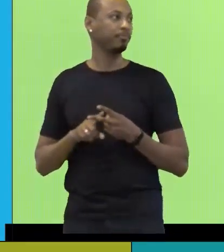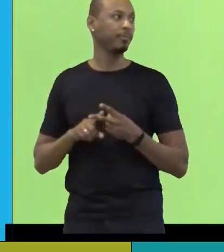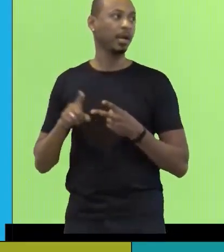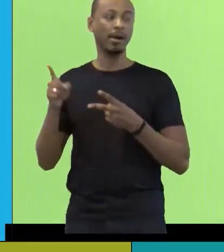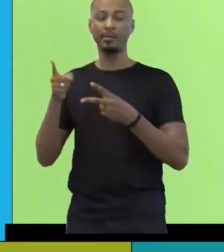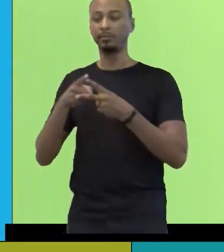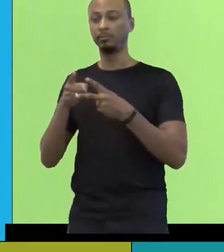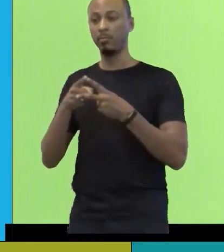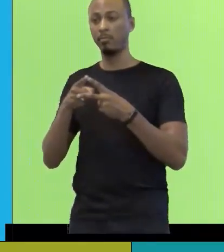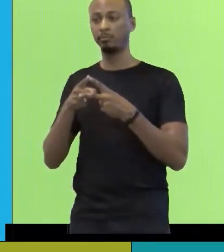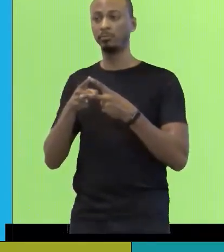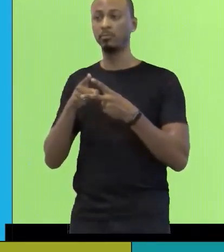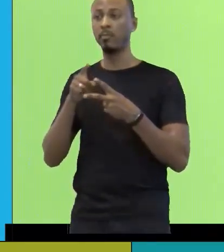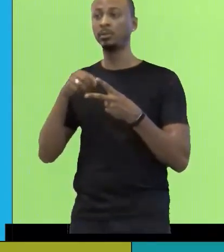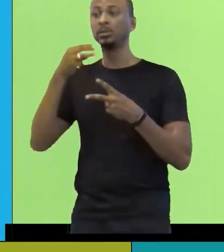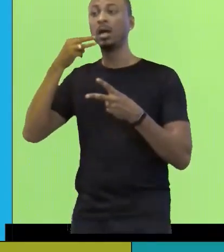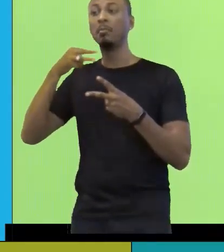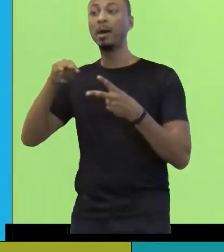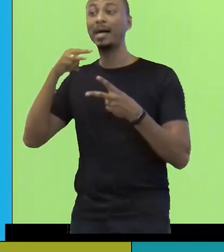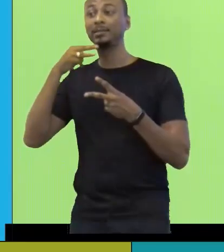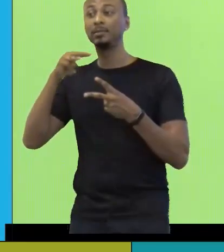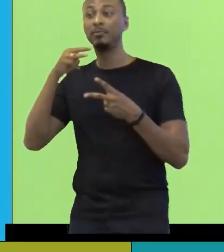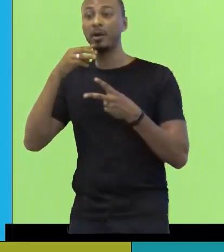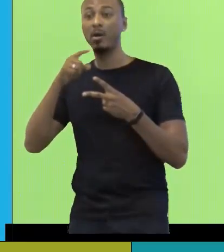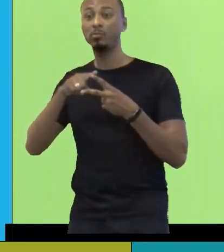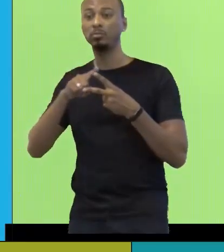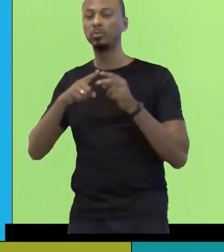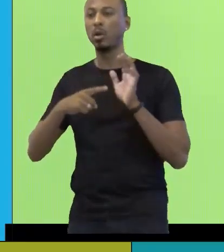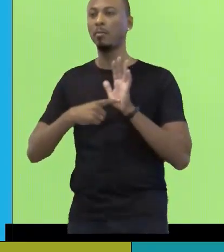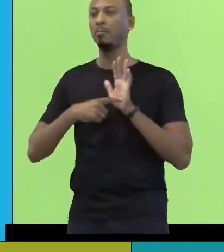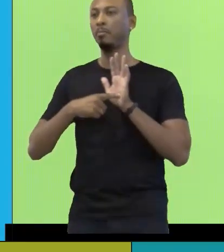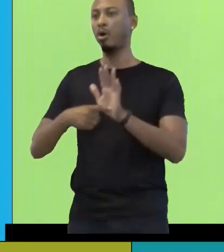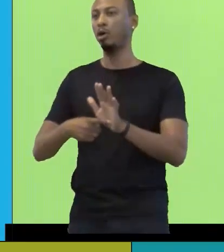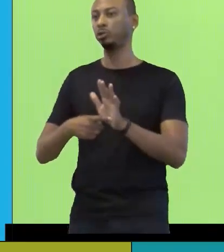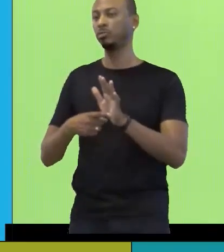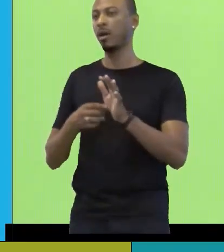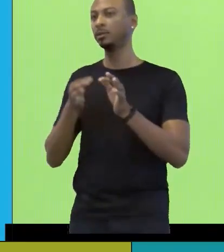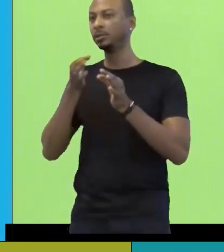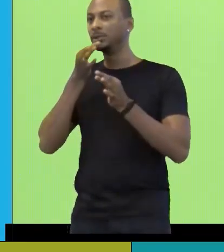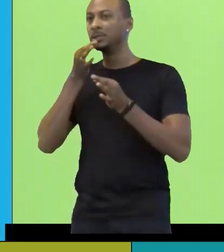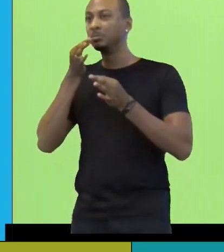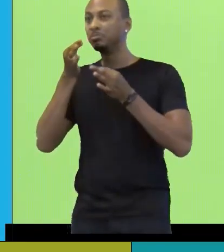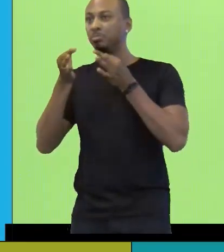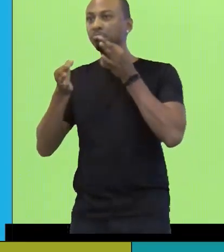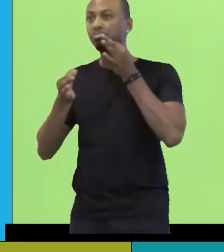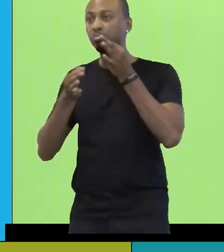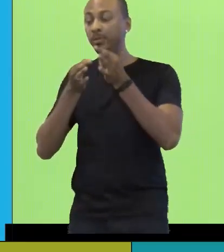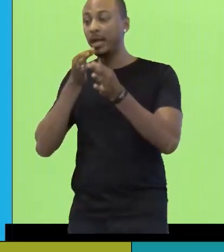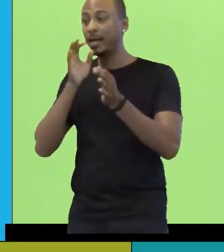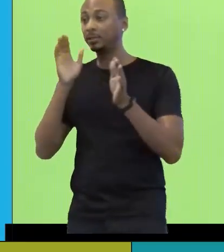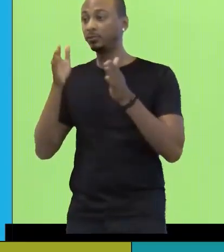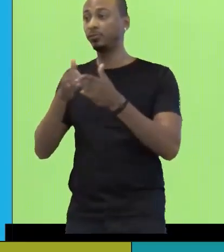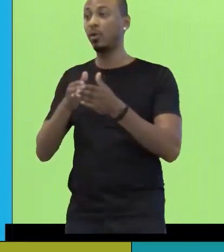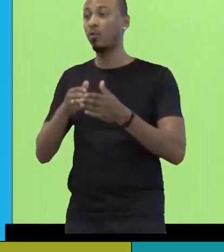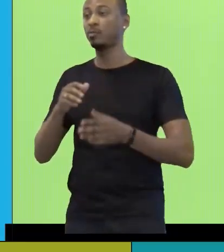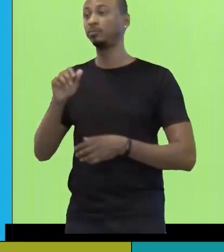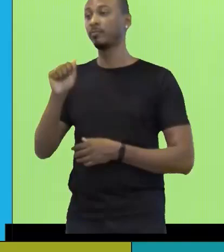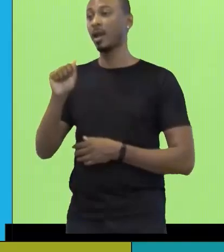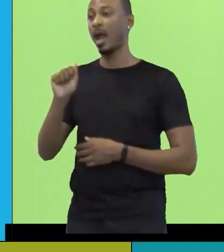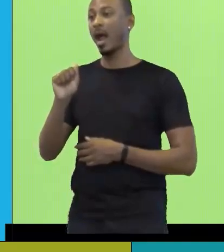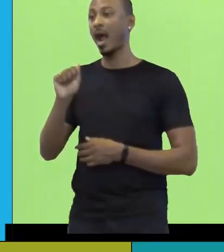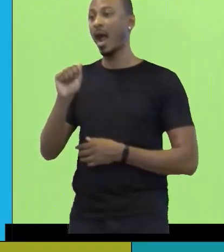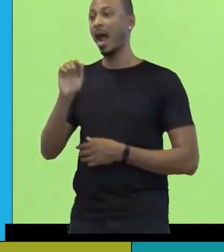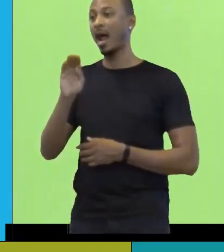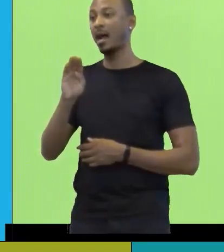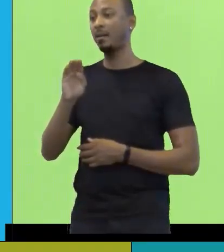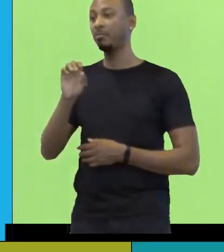obra em que Maquiavel ele apresenta as ideias absolutistas. A obra O